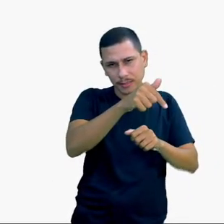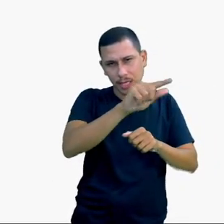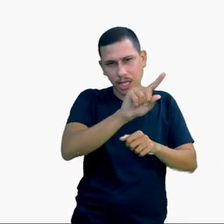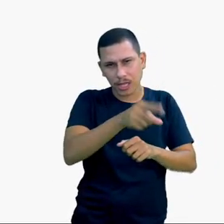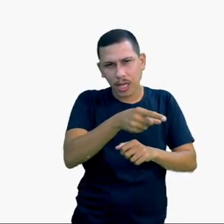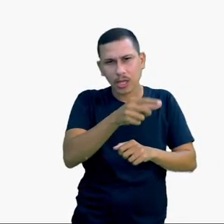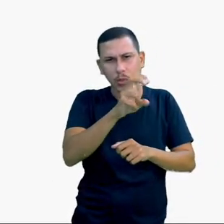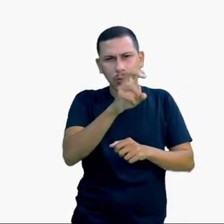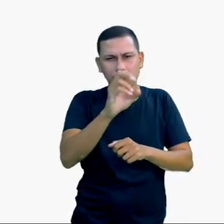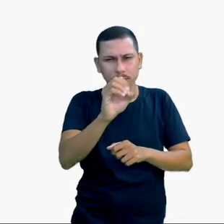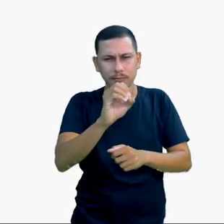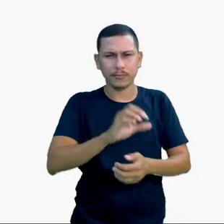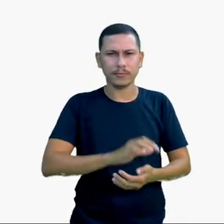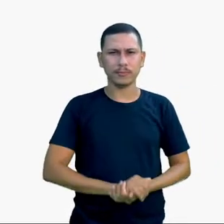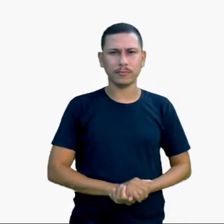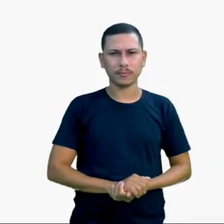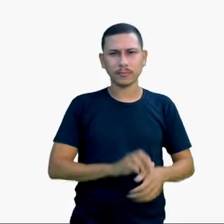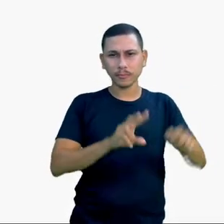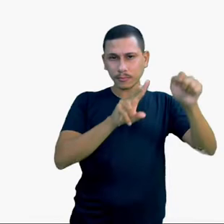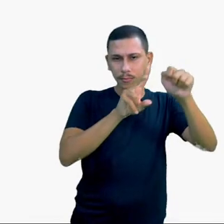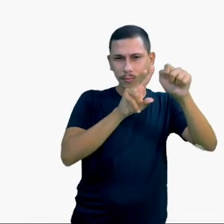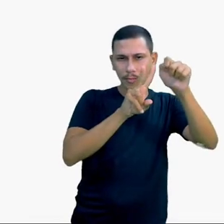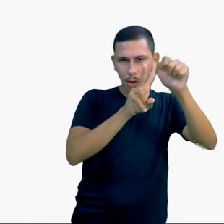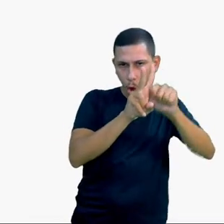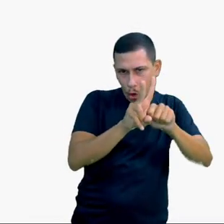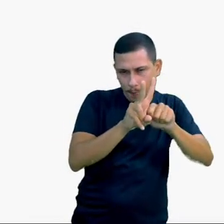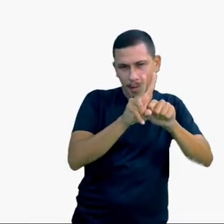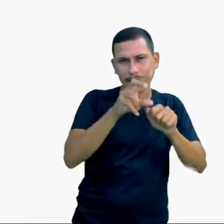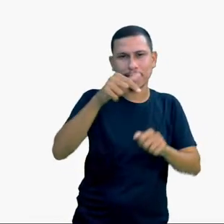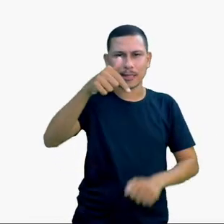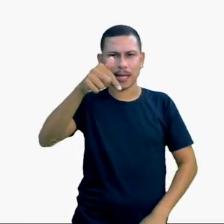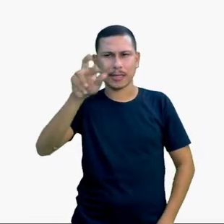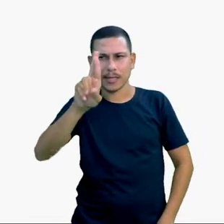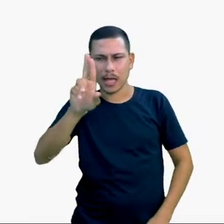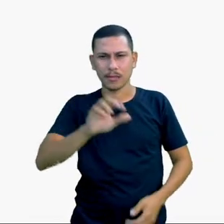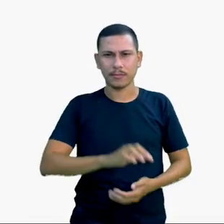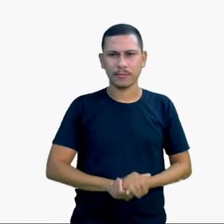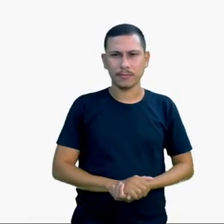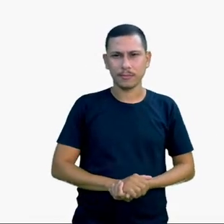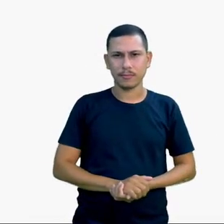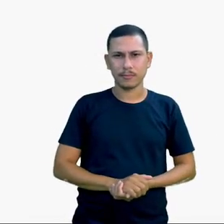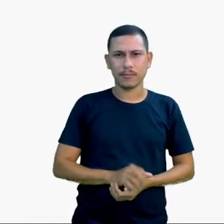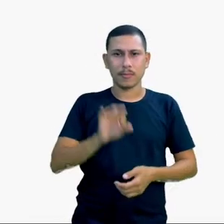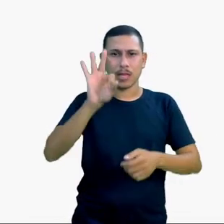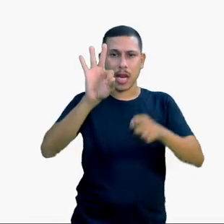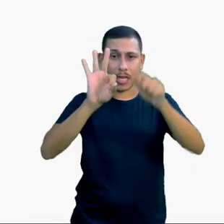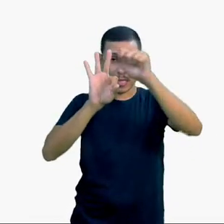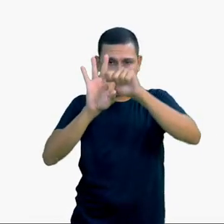R$ 7,50. No segundo mês, R$ 7,00. No próximo